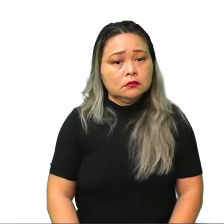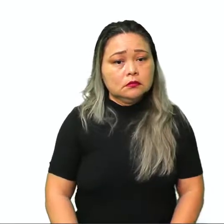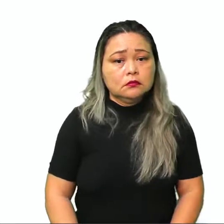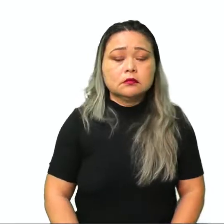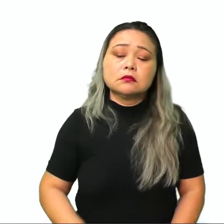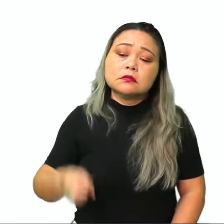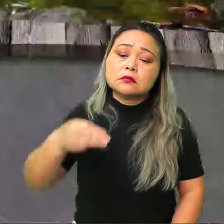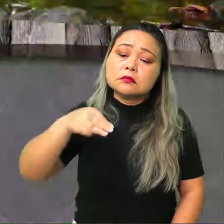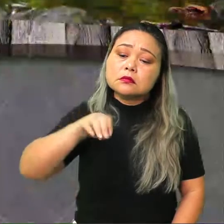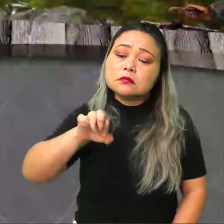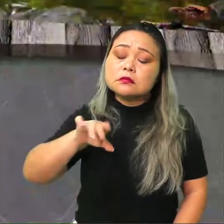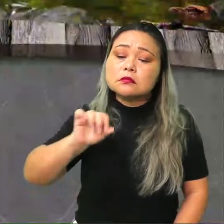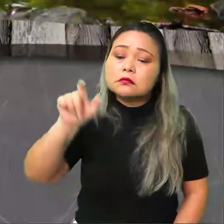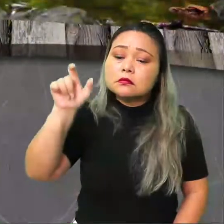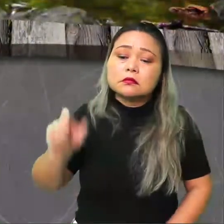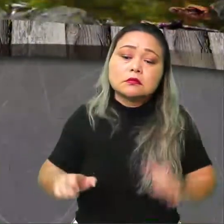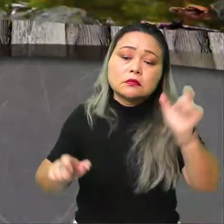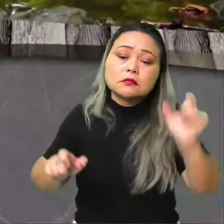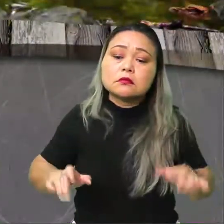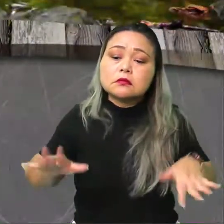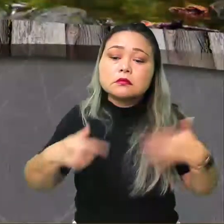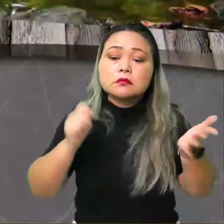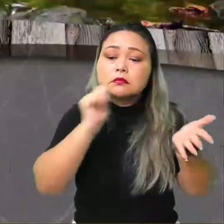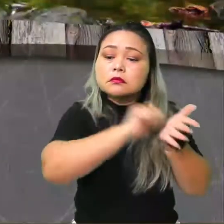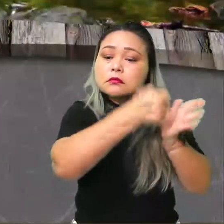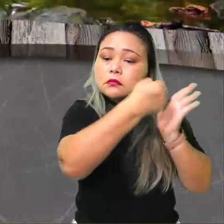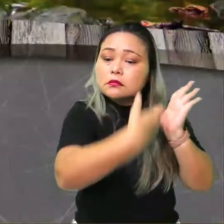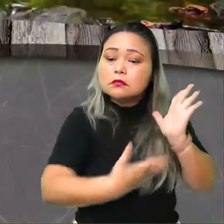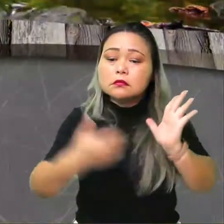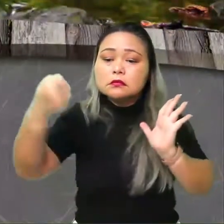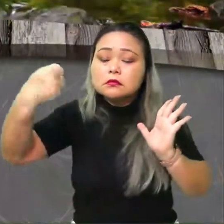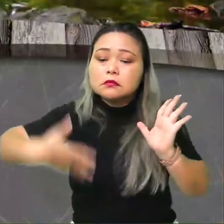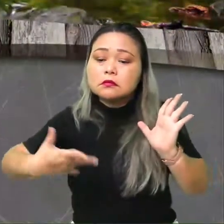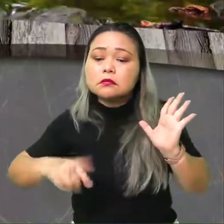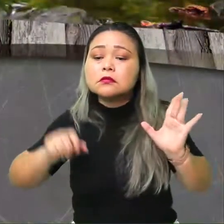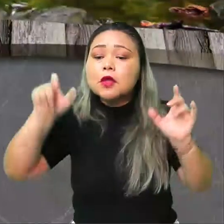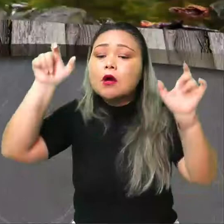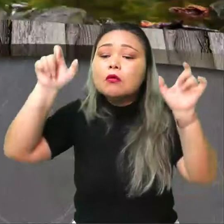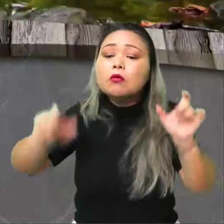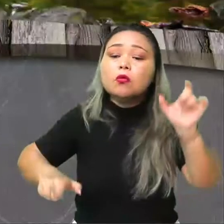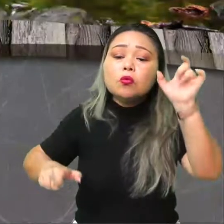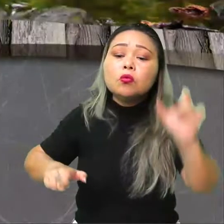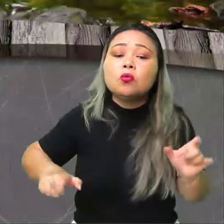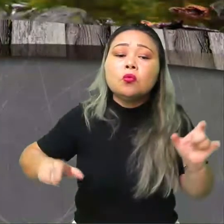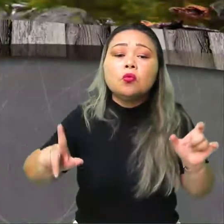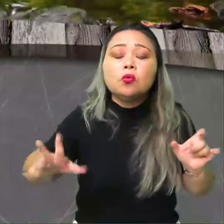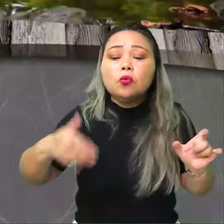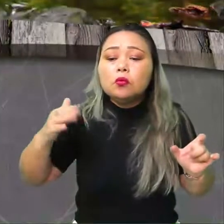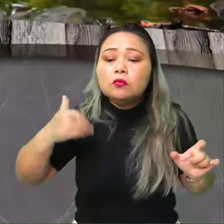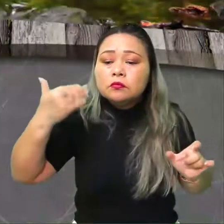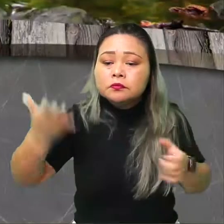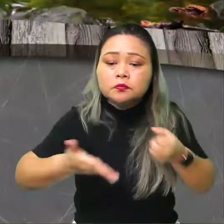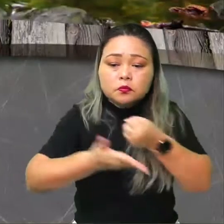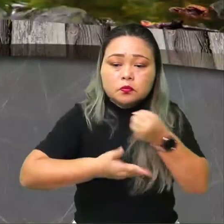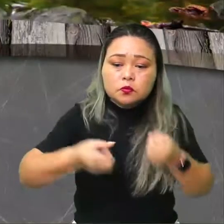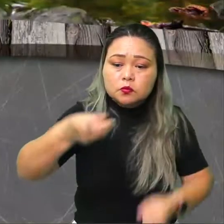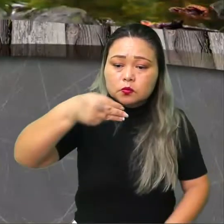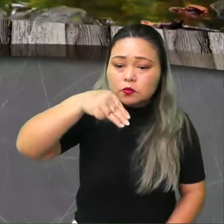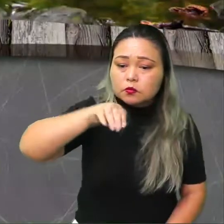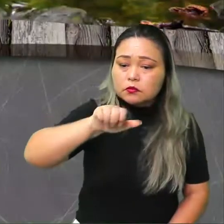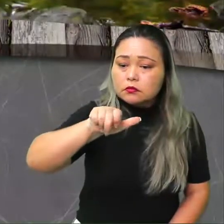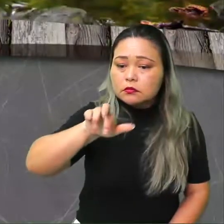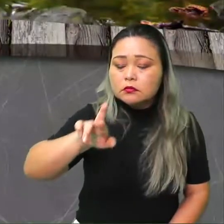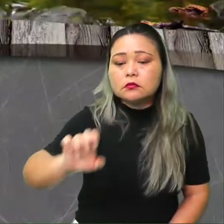se baseou no trabalho de quem, gente? De quem foi o trabalho que deu subsídio para